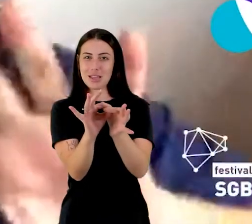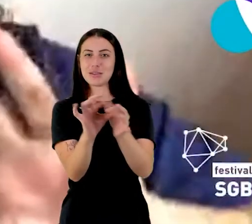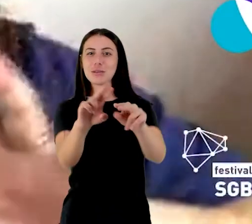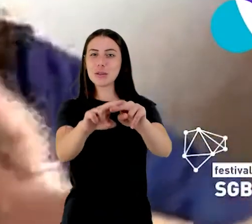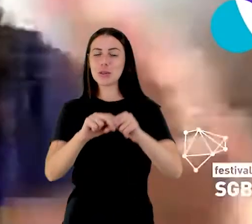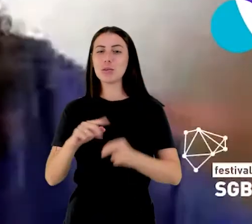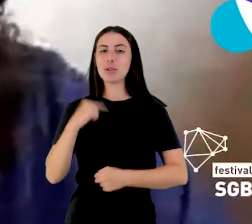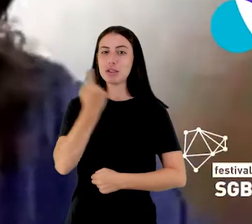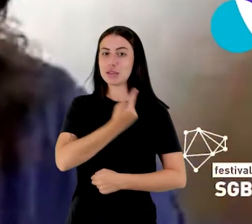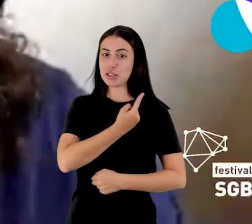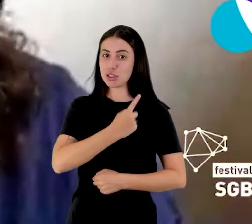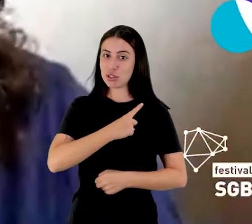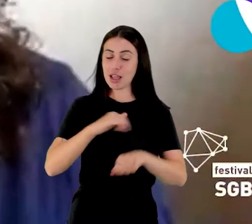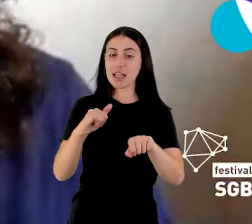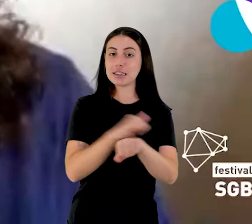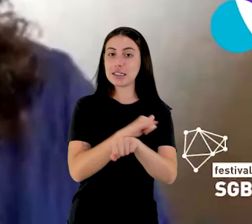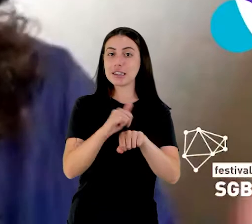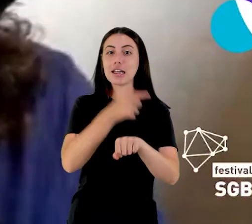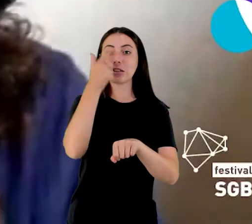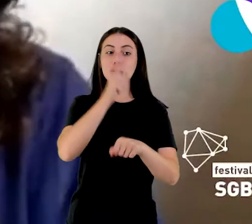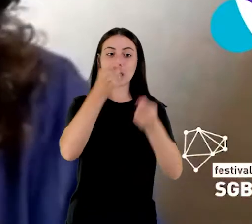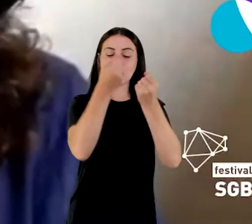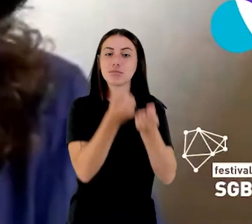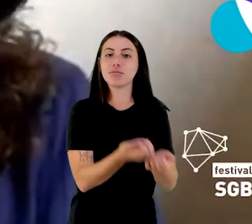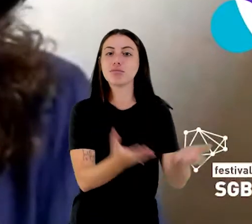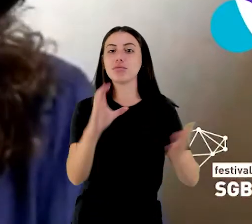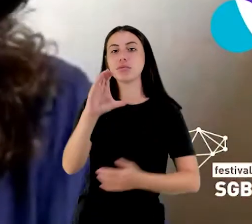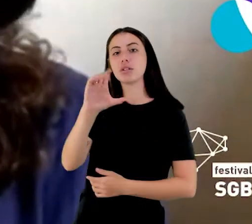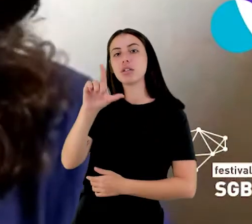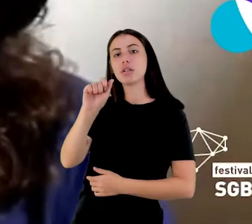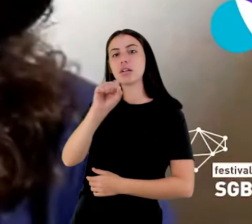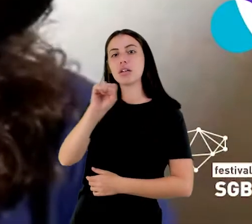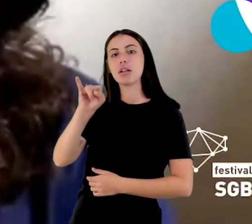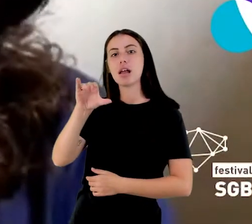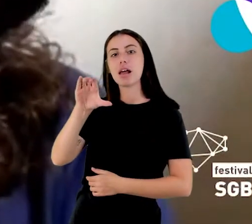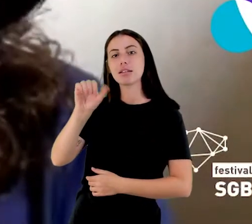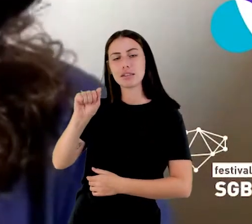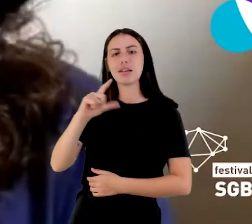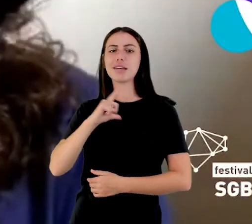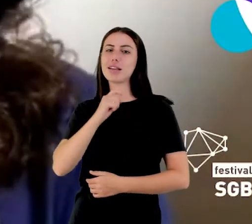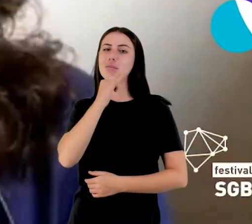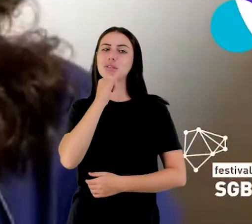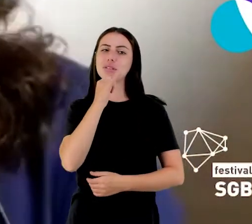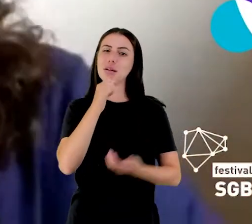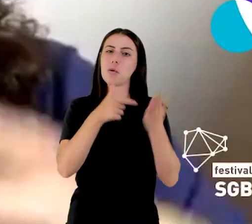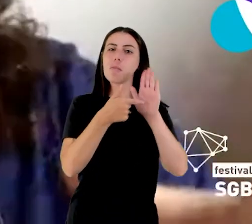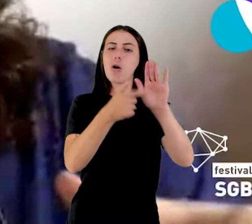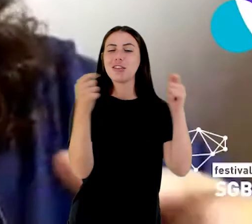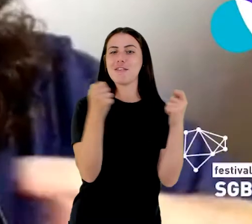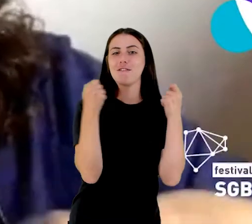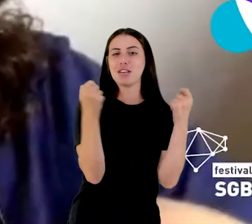impacto, a gente analisa o contexto, porque a distribuição de impacto ela opera no real, né? Então a